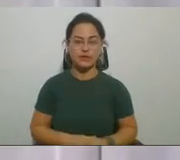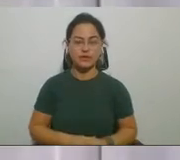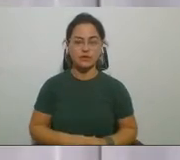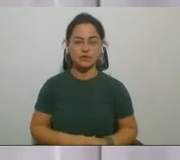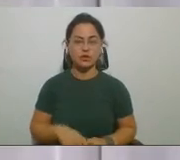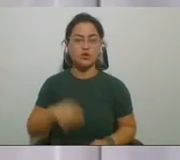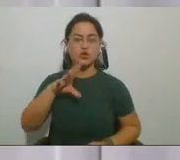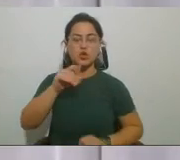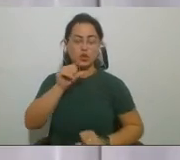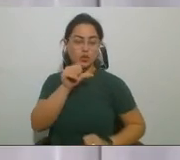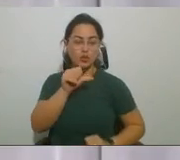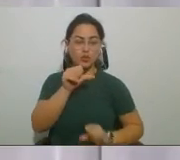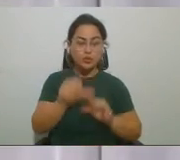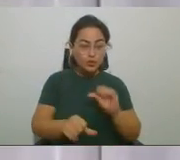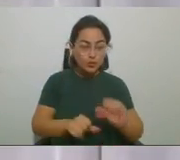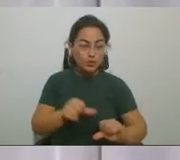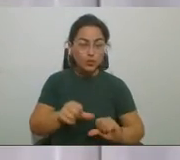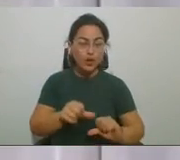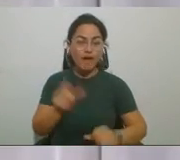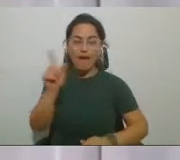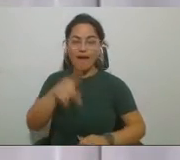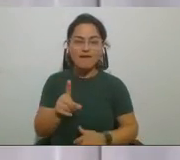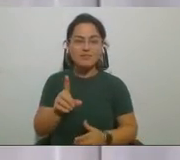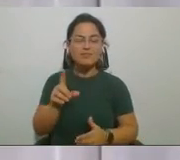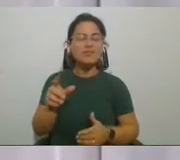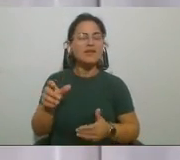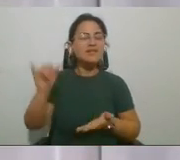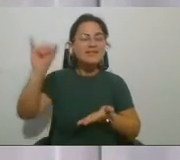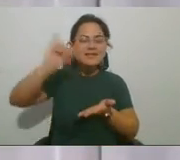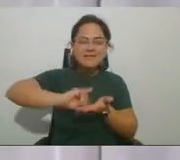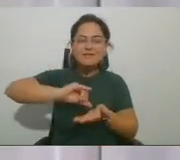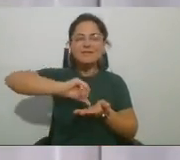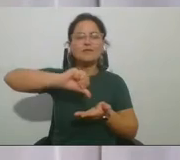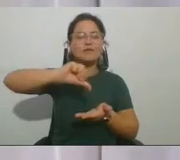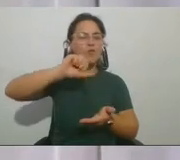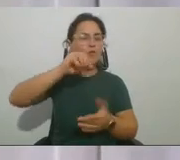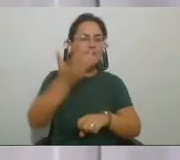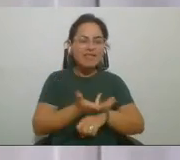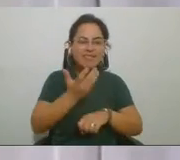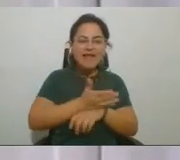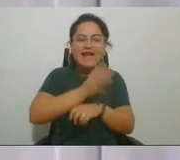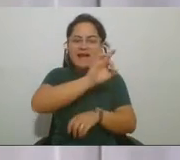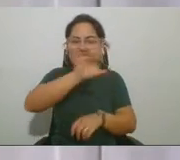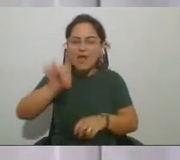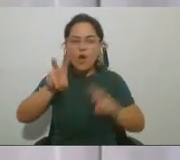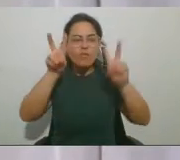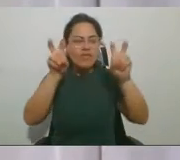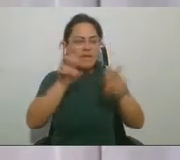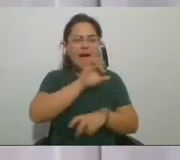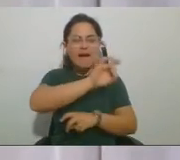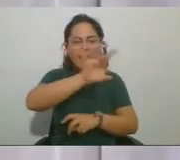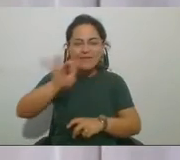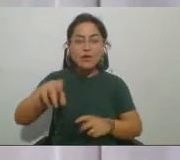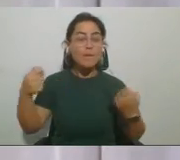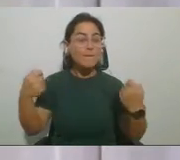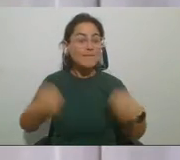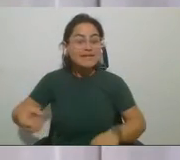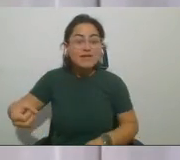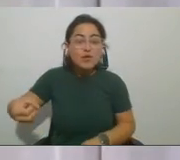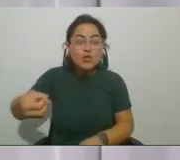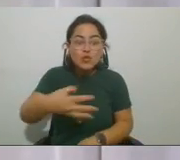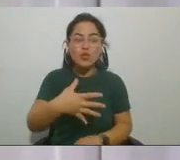de centro. Cada matéria, cada disciplina, cada tópico precisa estar atualizado por